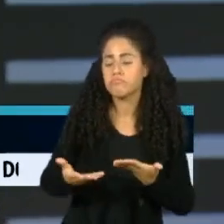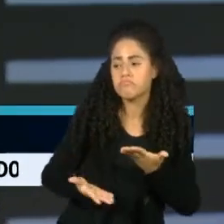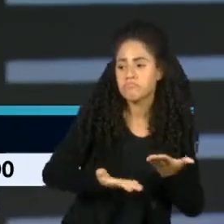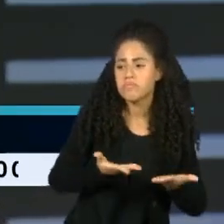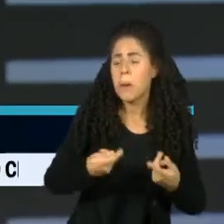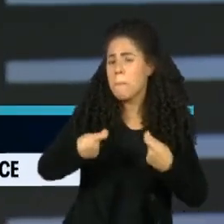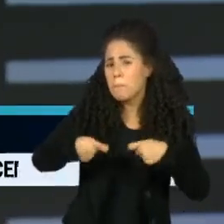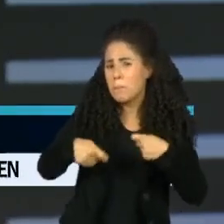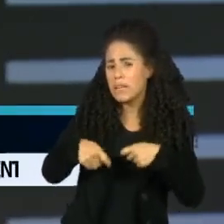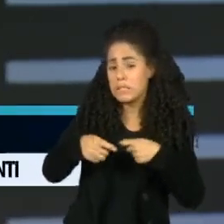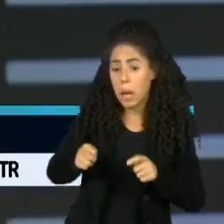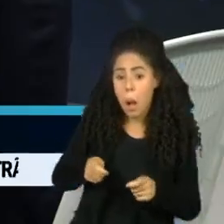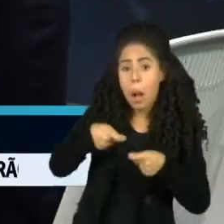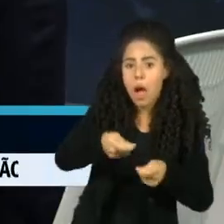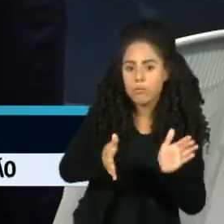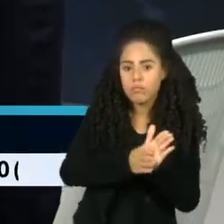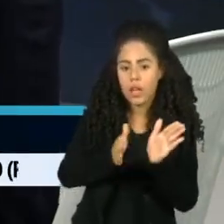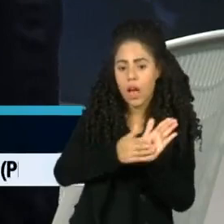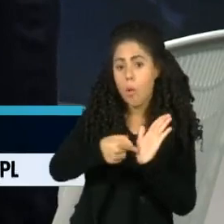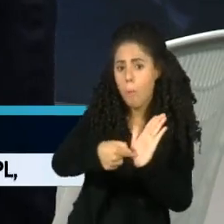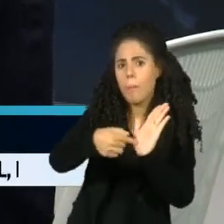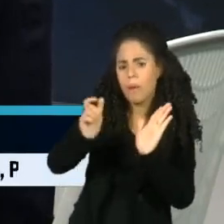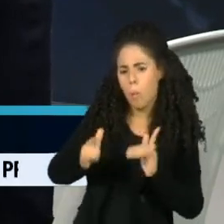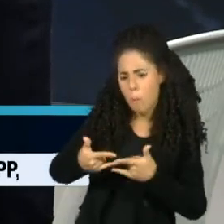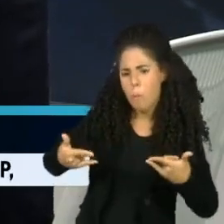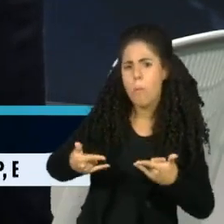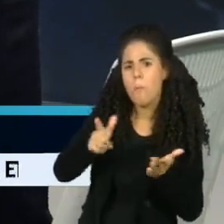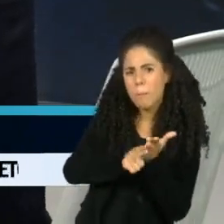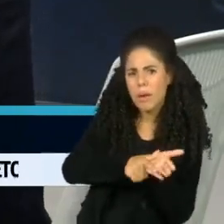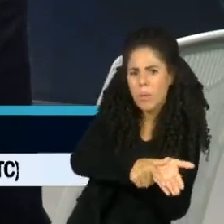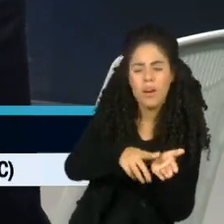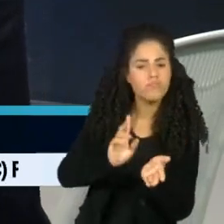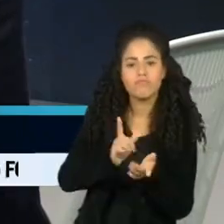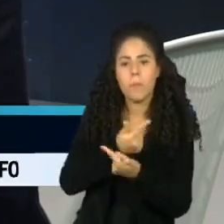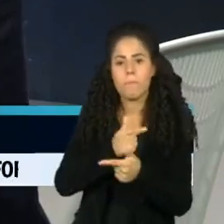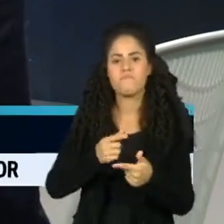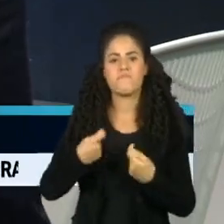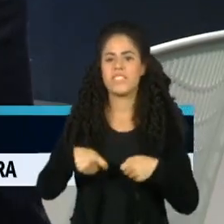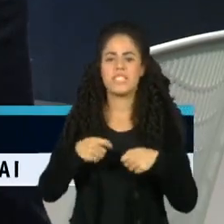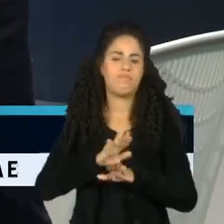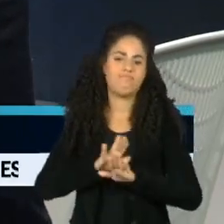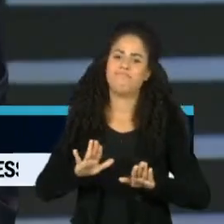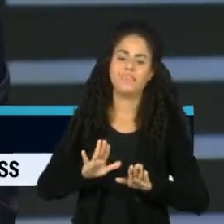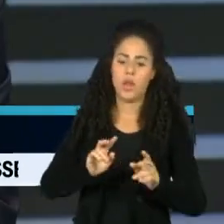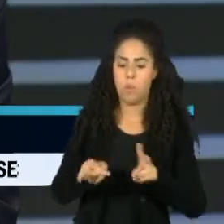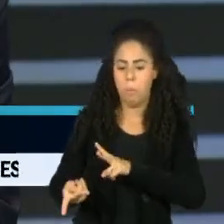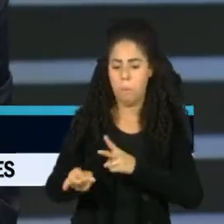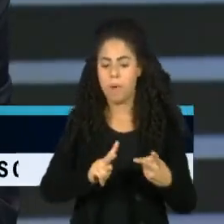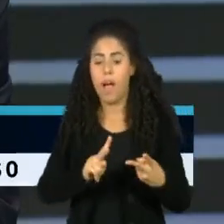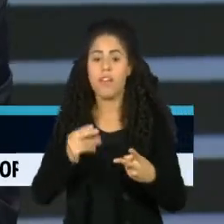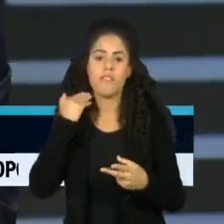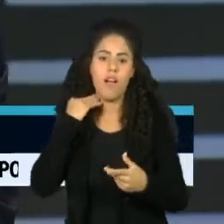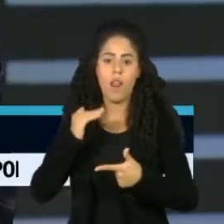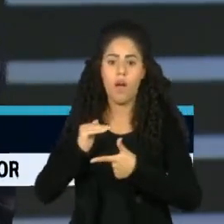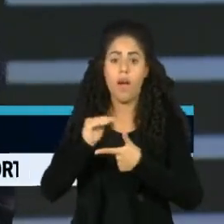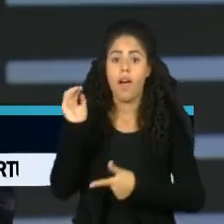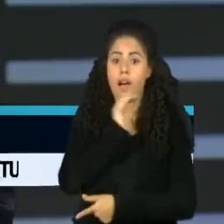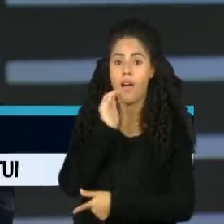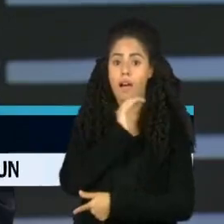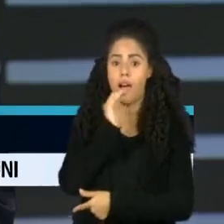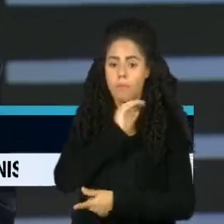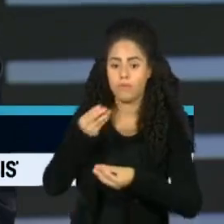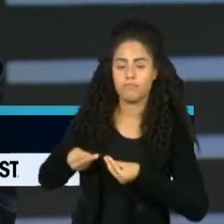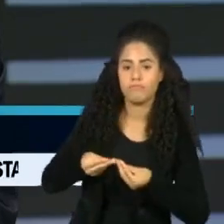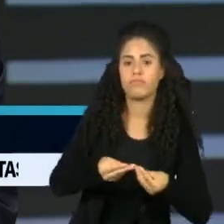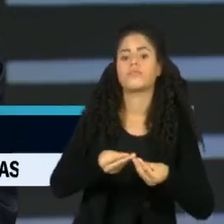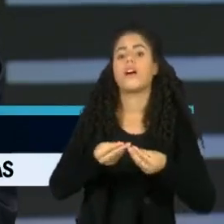de entregar um cheque calção. Na verdade, você pode fazer uma transferência subordinada a